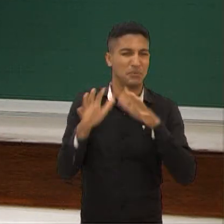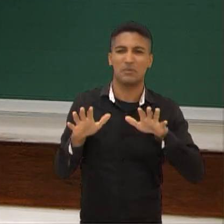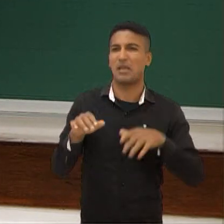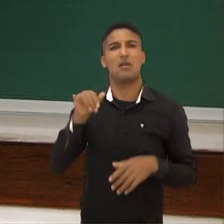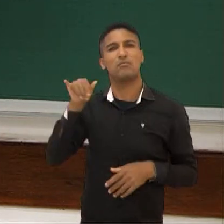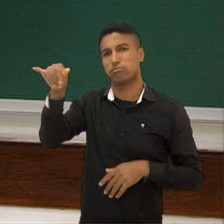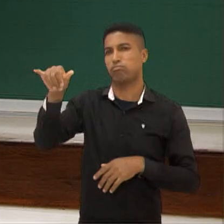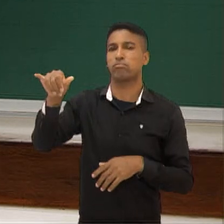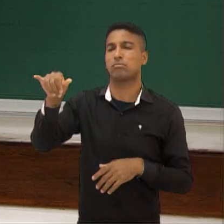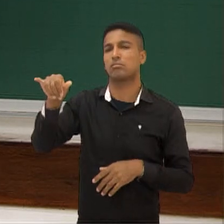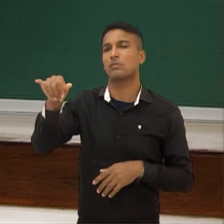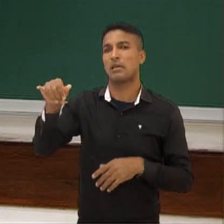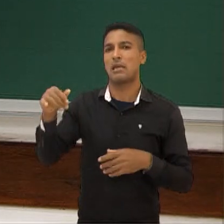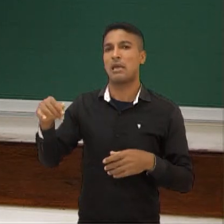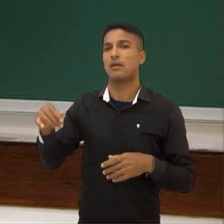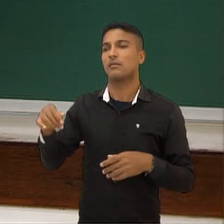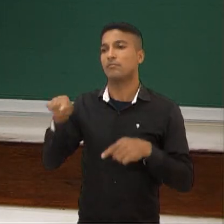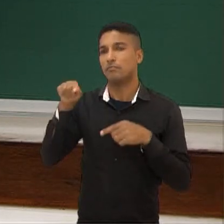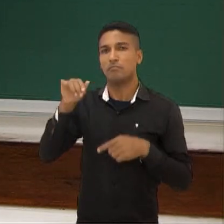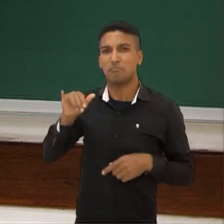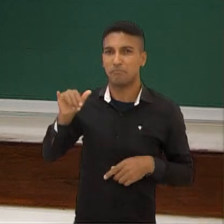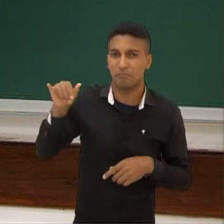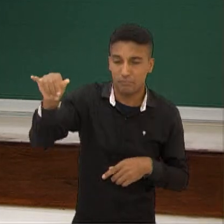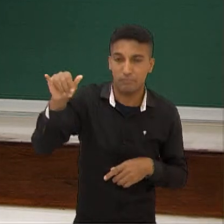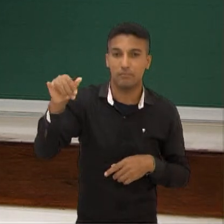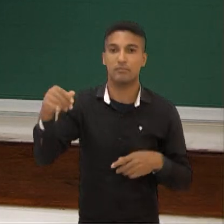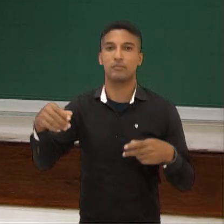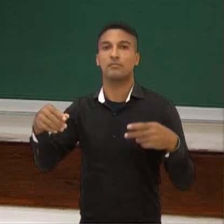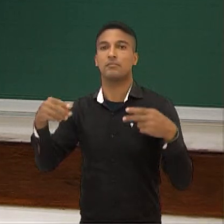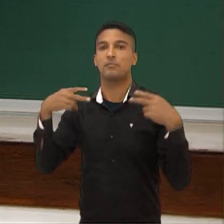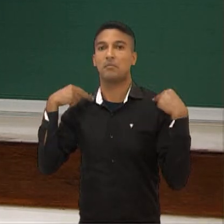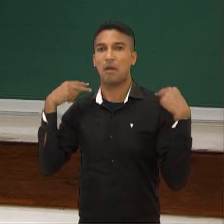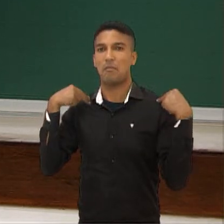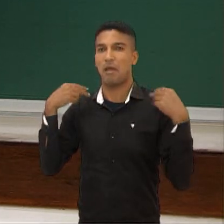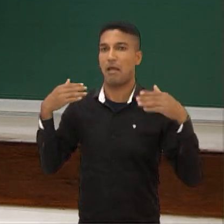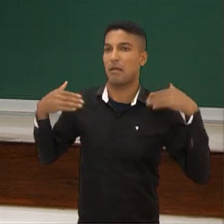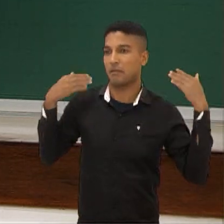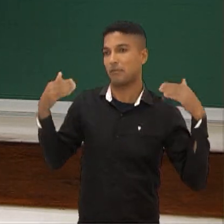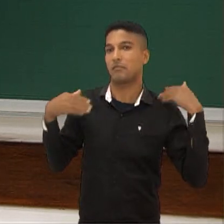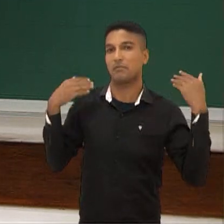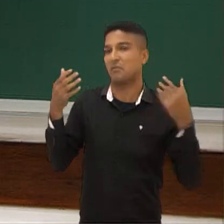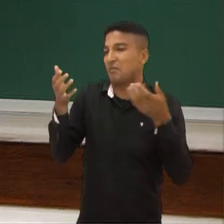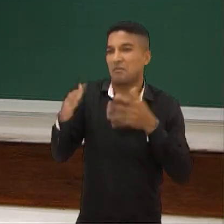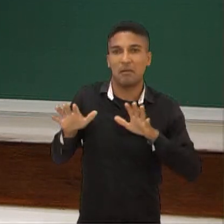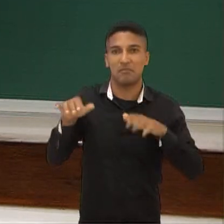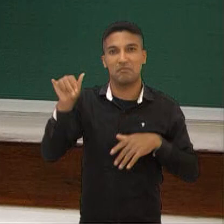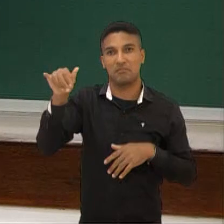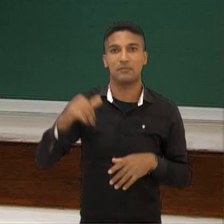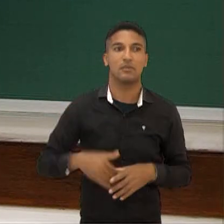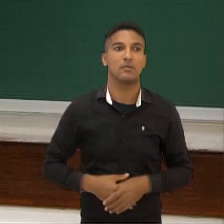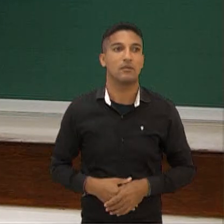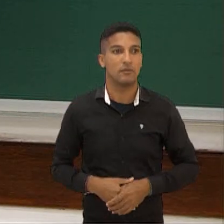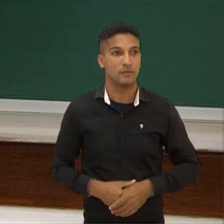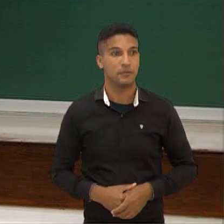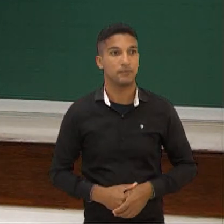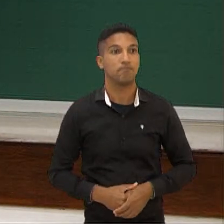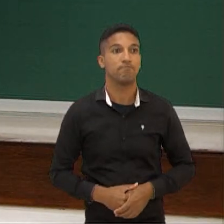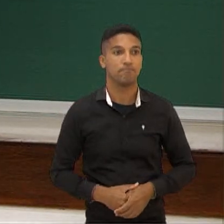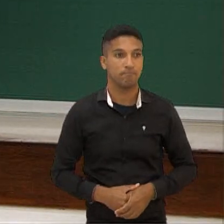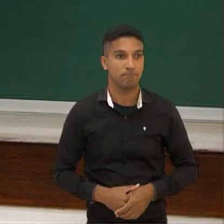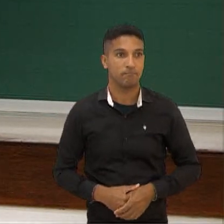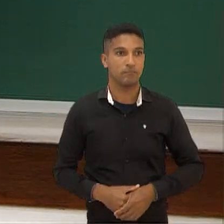Então, provavelmente, certamente, né? Talvez eu vou ao Peru em janeiro.